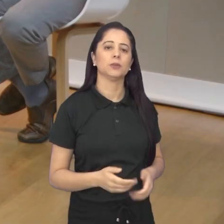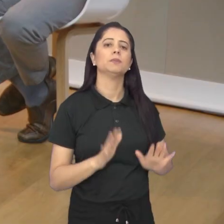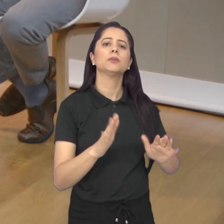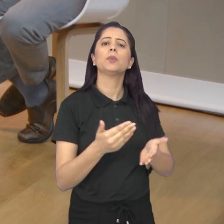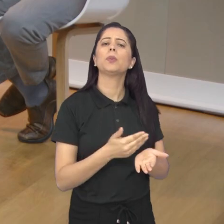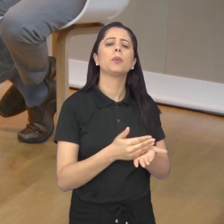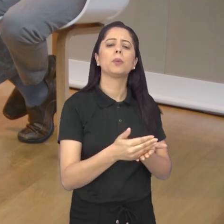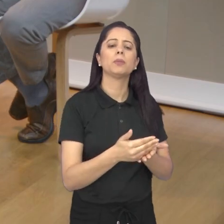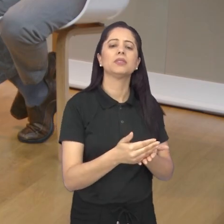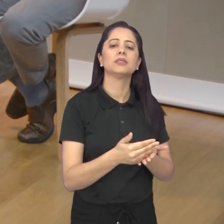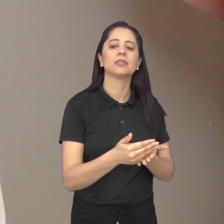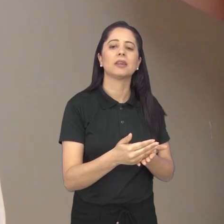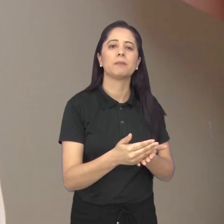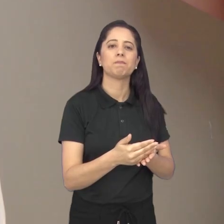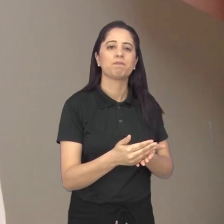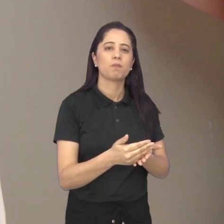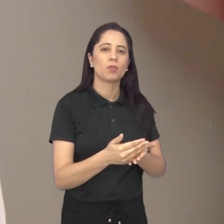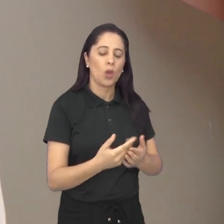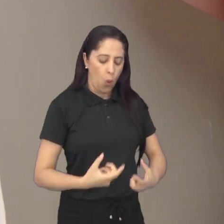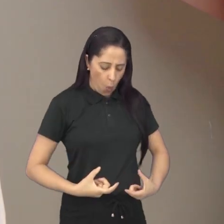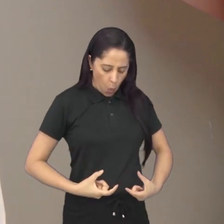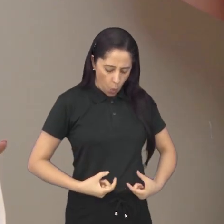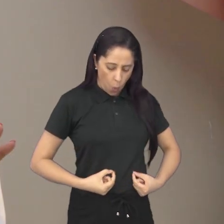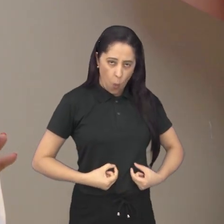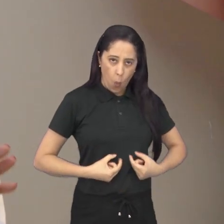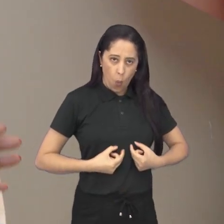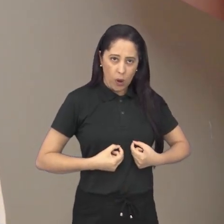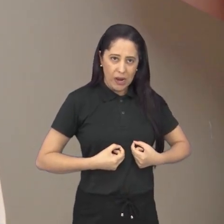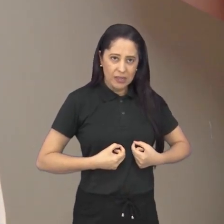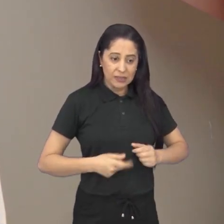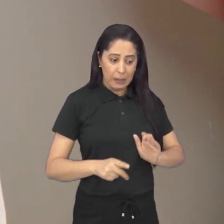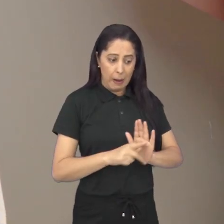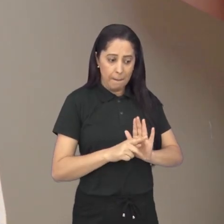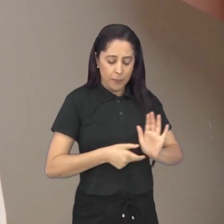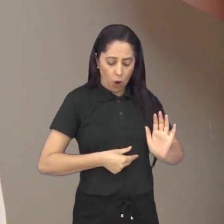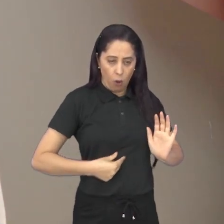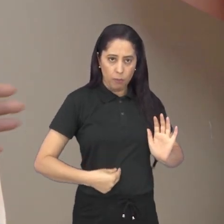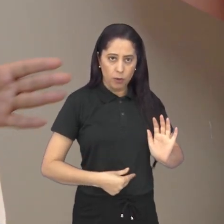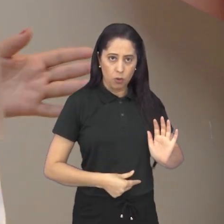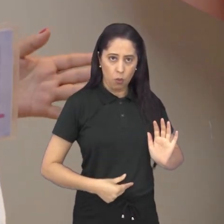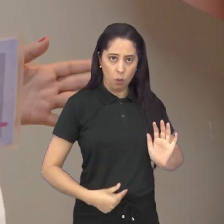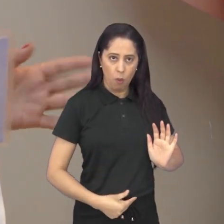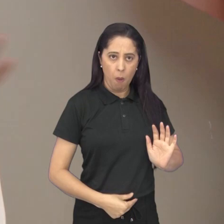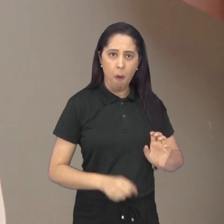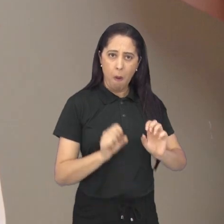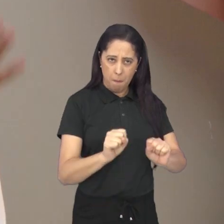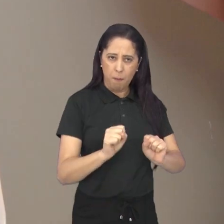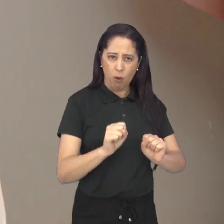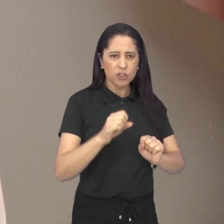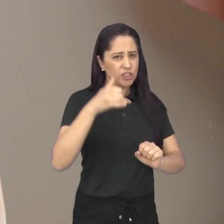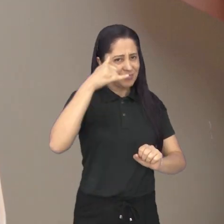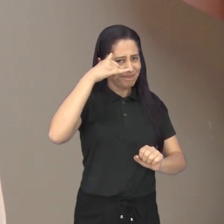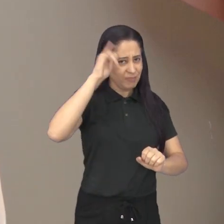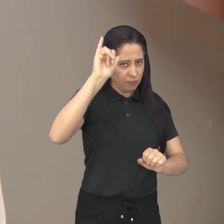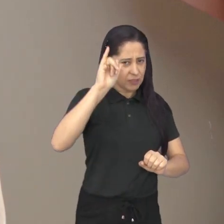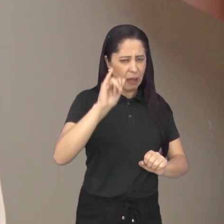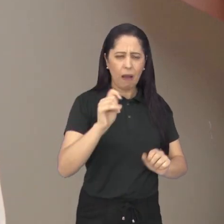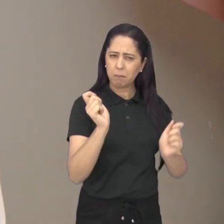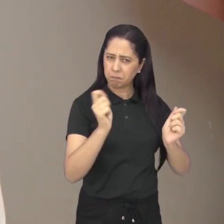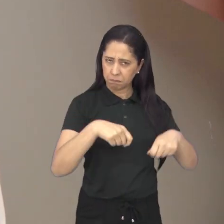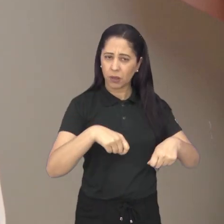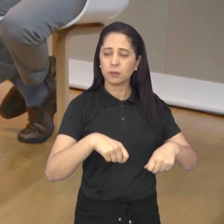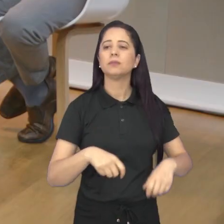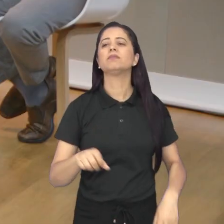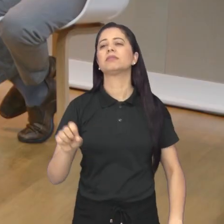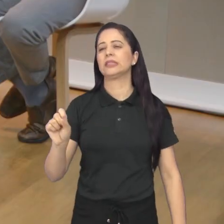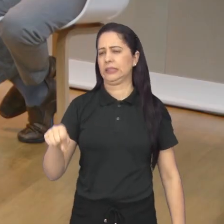a gente começar, é possível prevenir o câncer de intestino ou o câncer coloretal, que me pegou aqui no primeiro bloco?